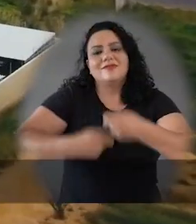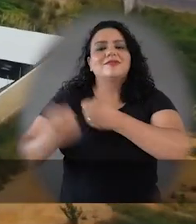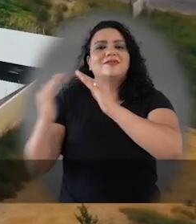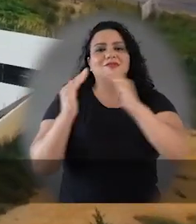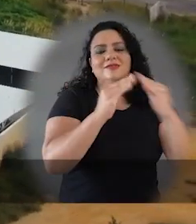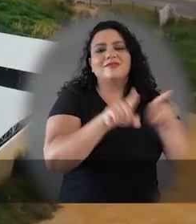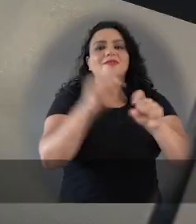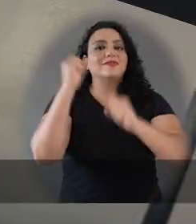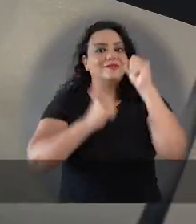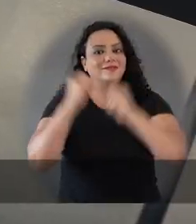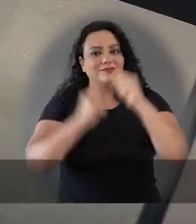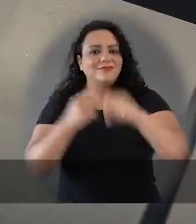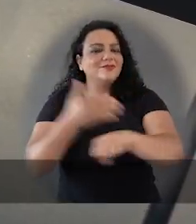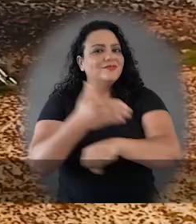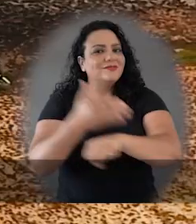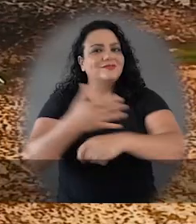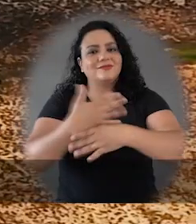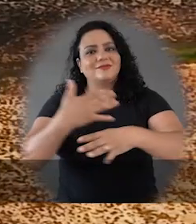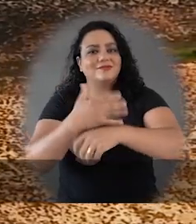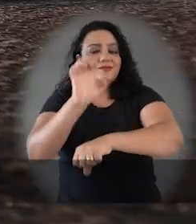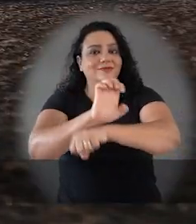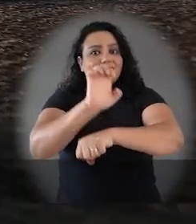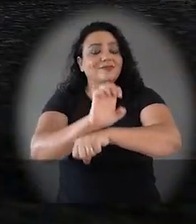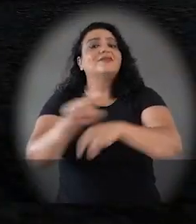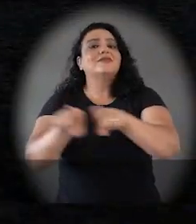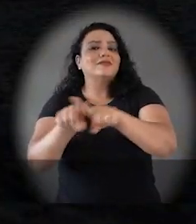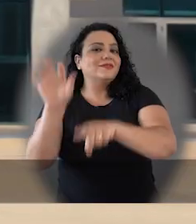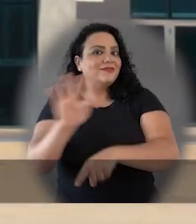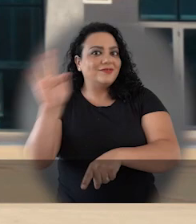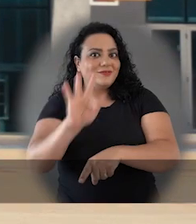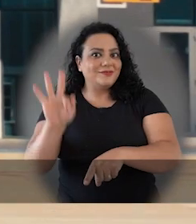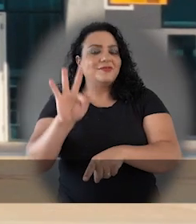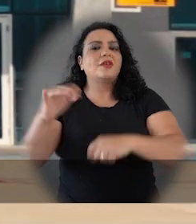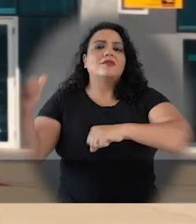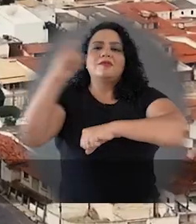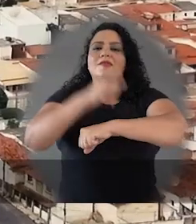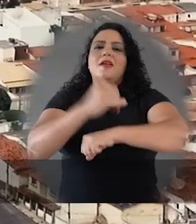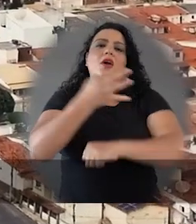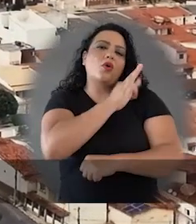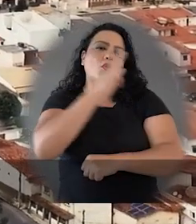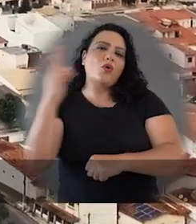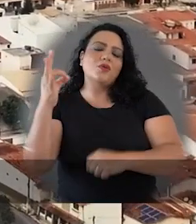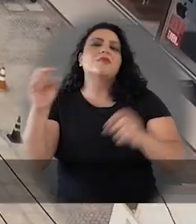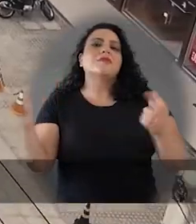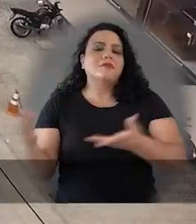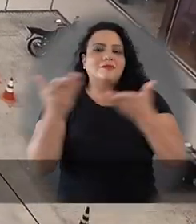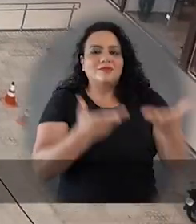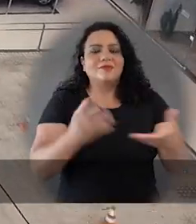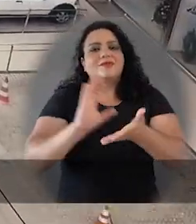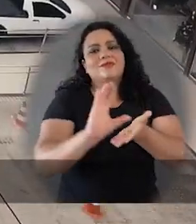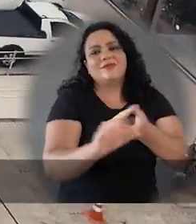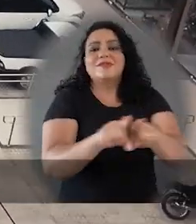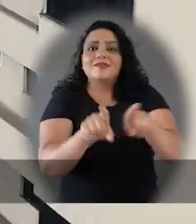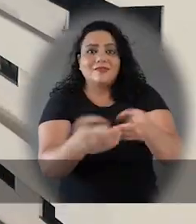nos setores imobiliários e da indústria. Com acesso por rodovias federais e estaduais e moderno aeroporto, é uma ótima opção para